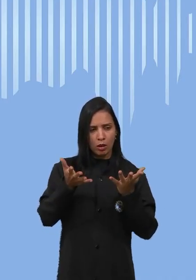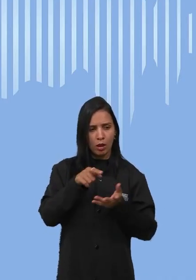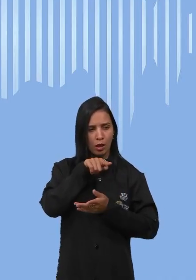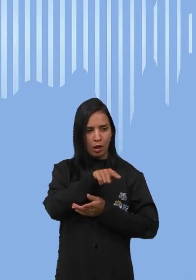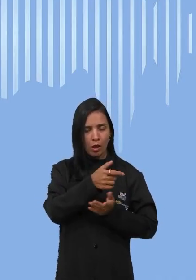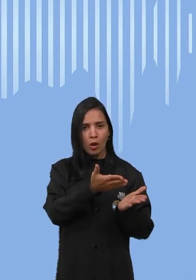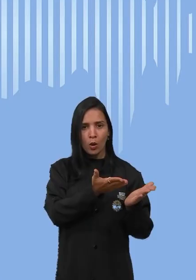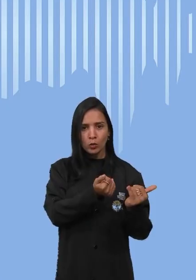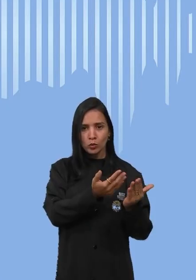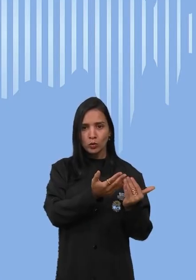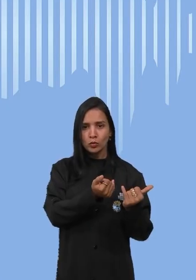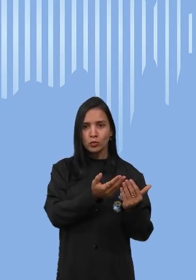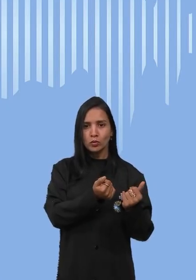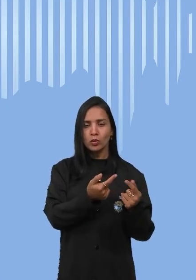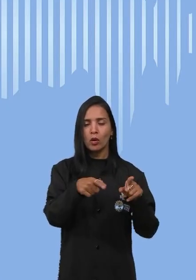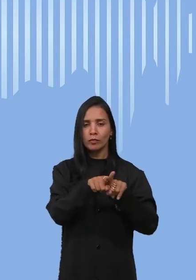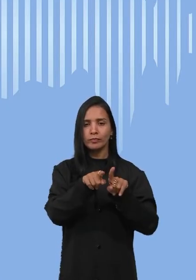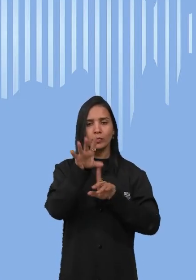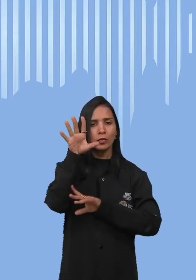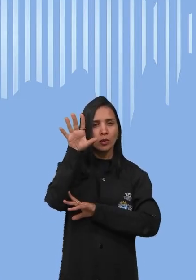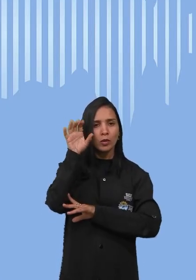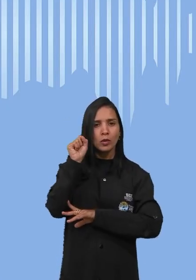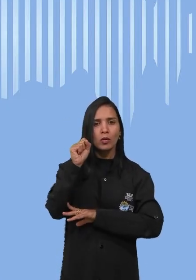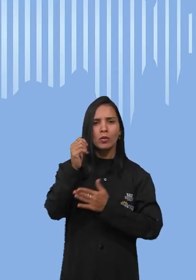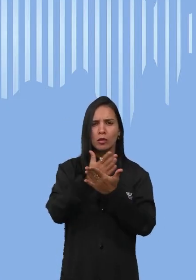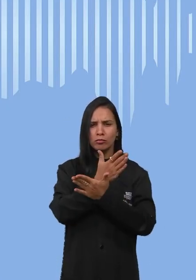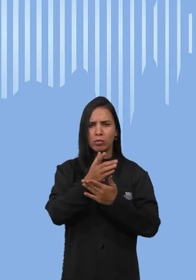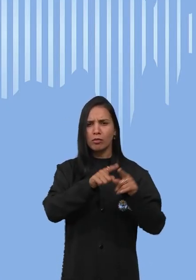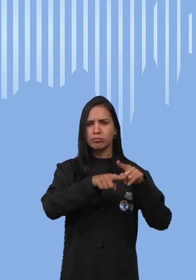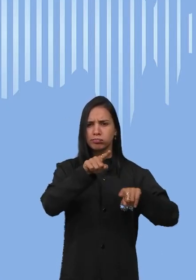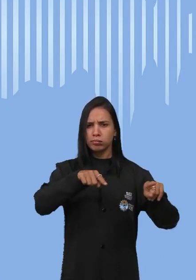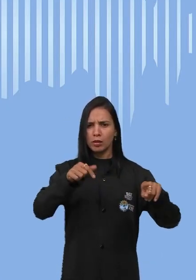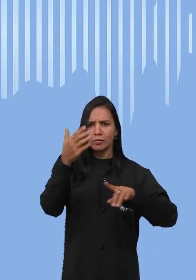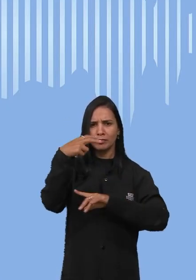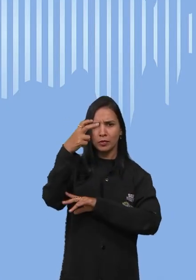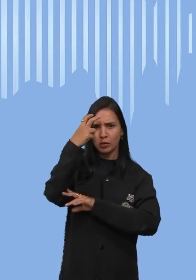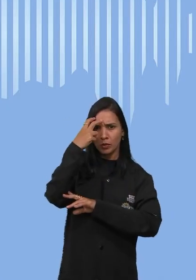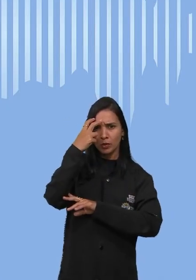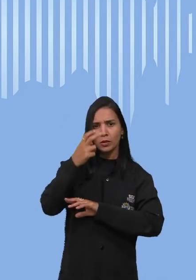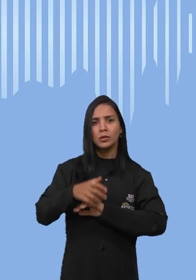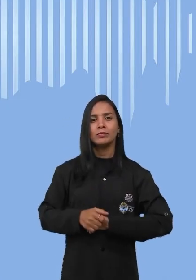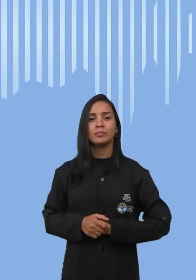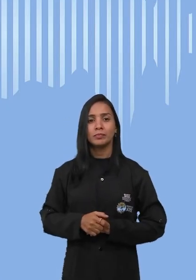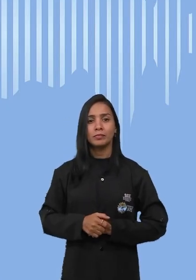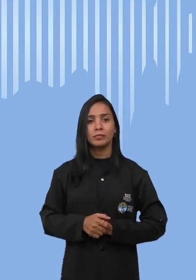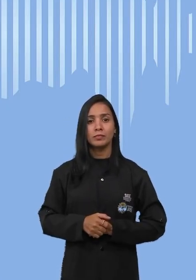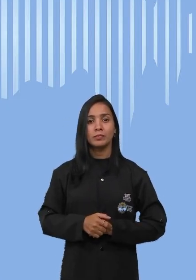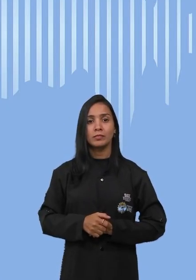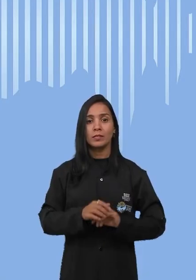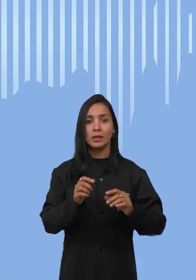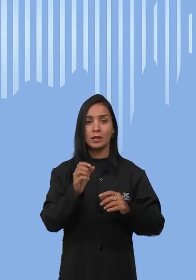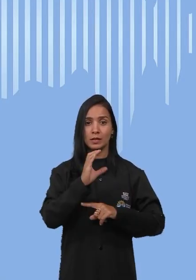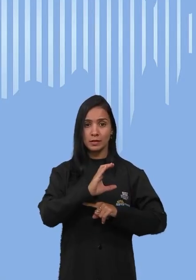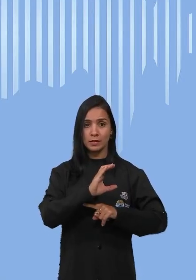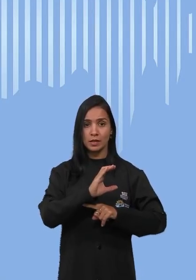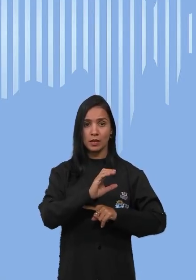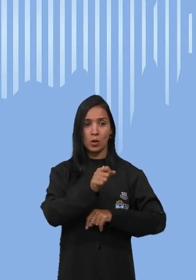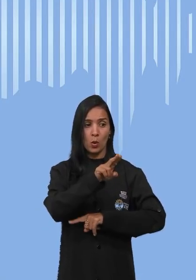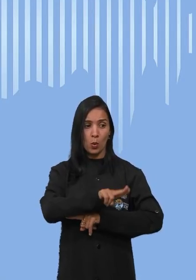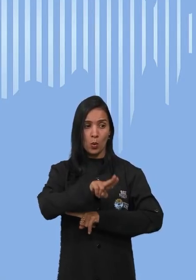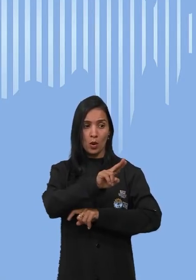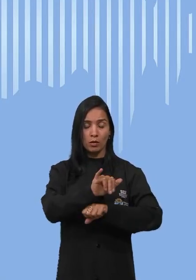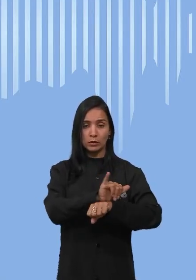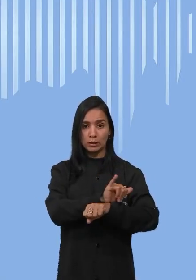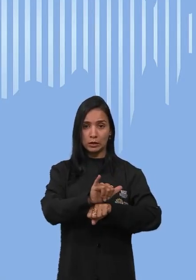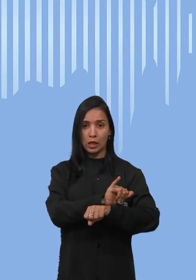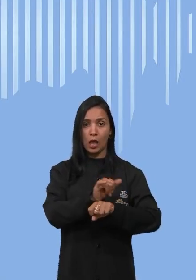produtos culturais estrangeiros. Letra C, utilizavam metáforas para driblar a censura e